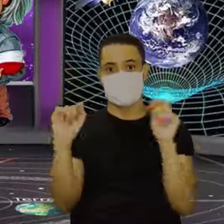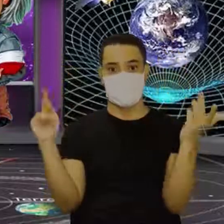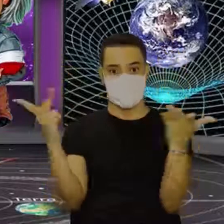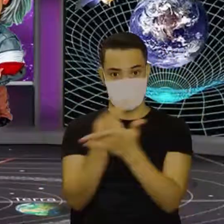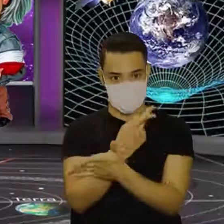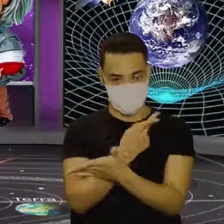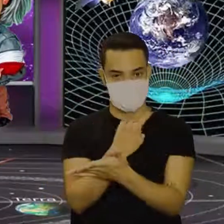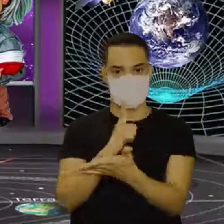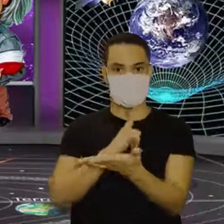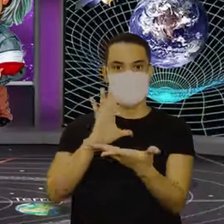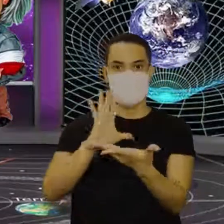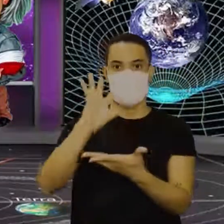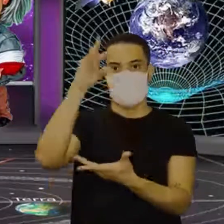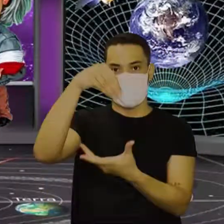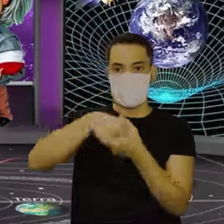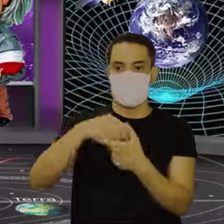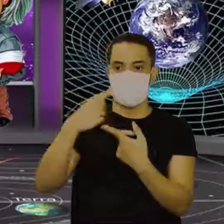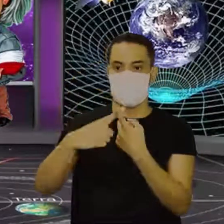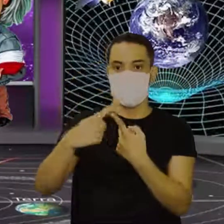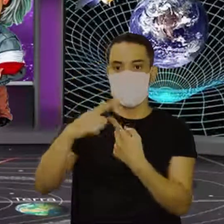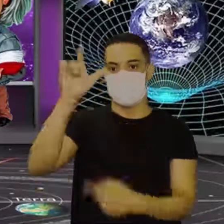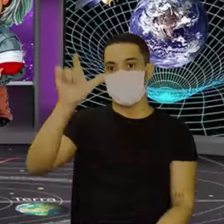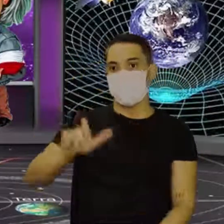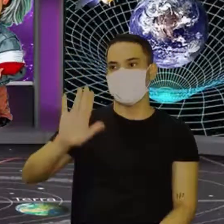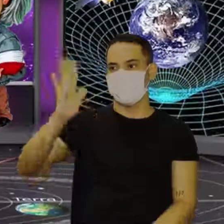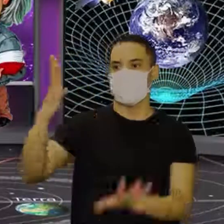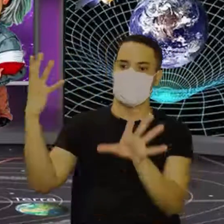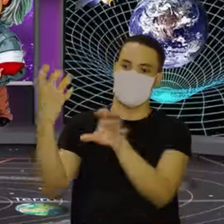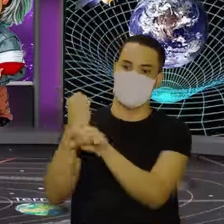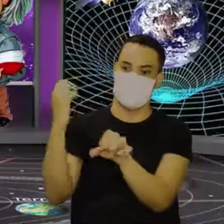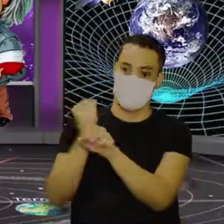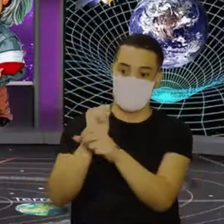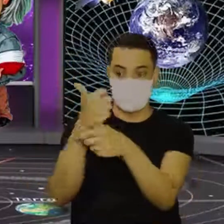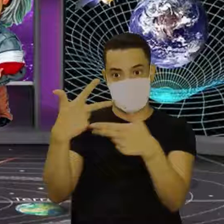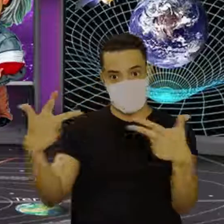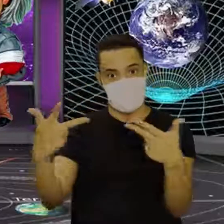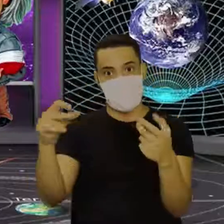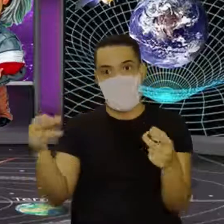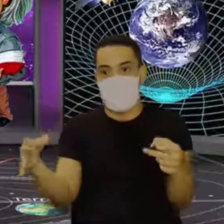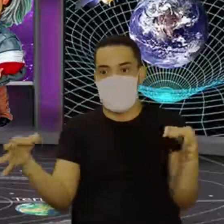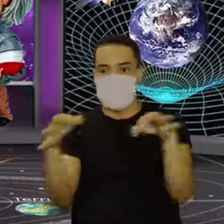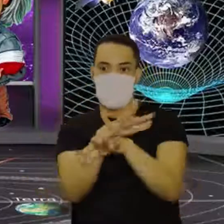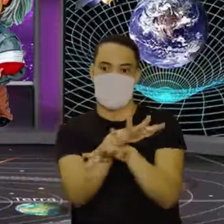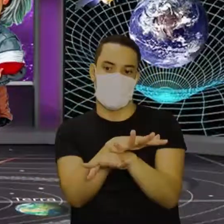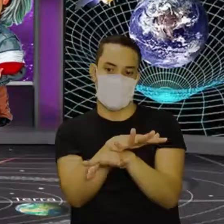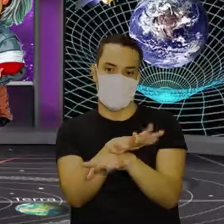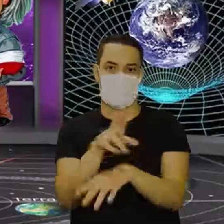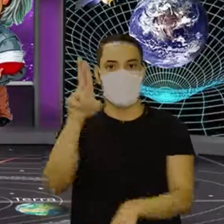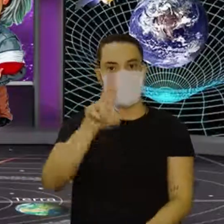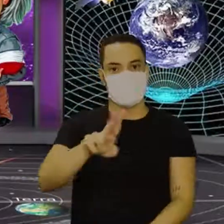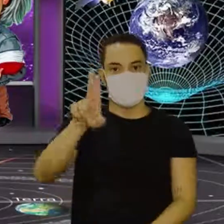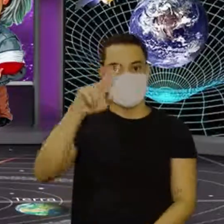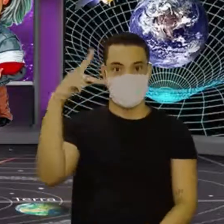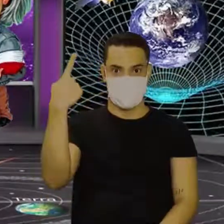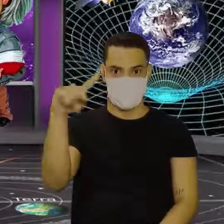acontece? Quando ele está especificado é porque alguém já calculou alguma coisa e veio pronto para você